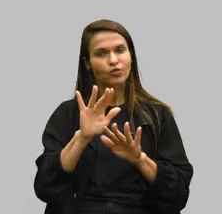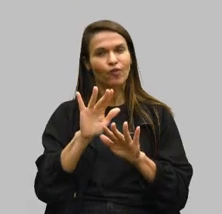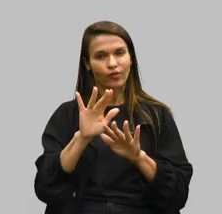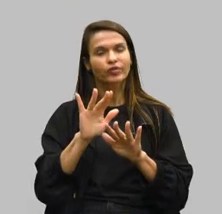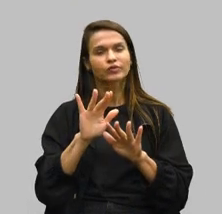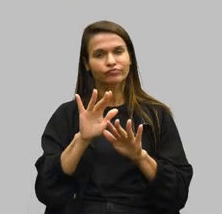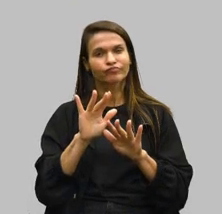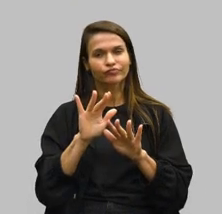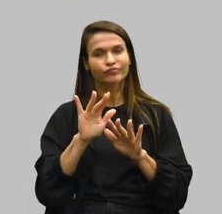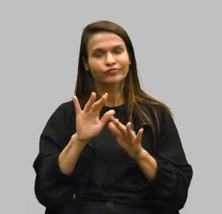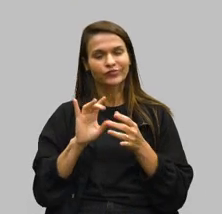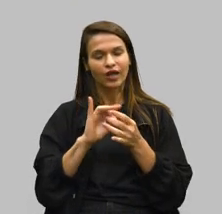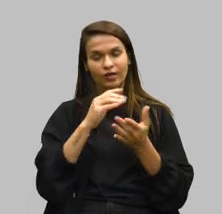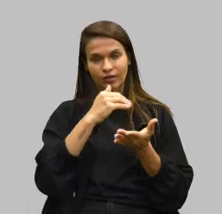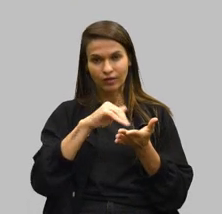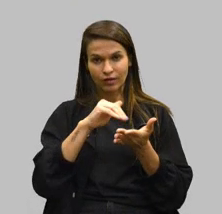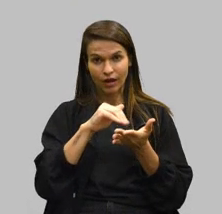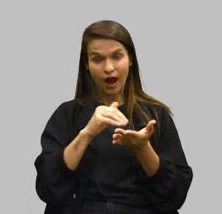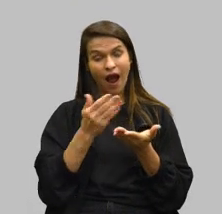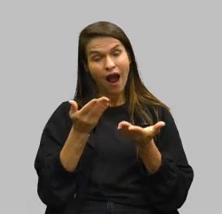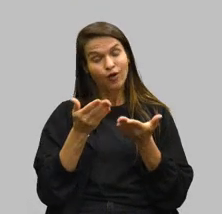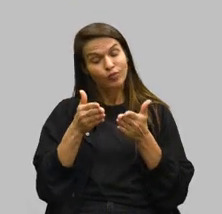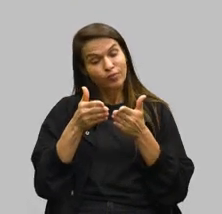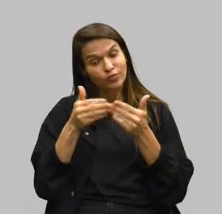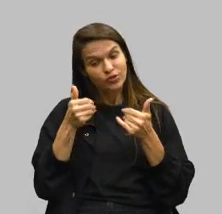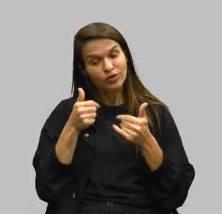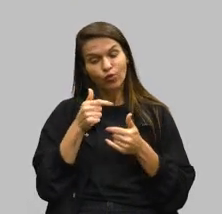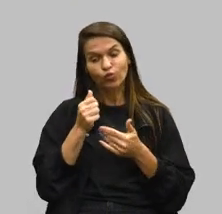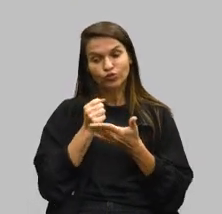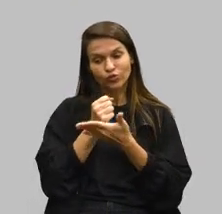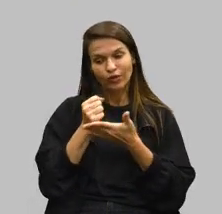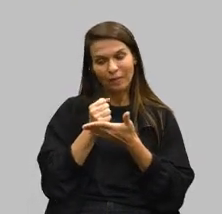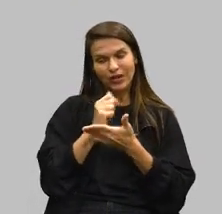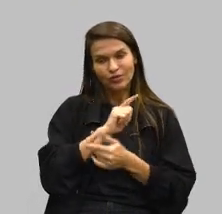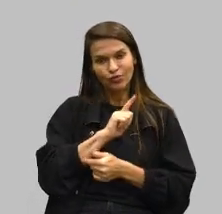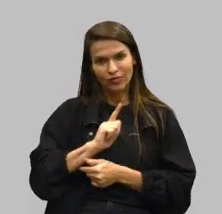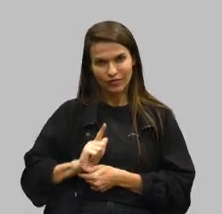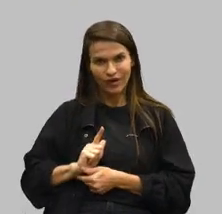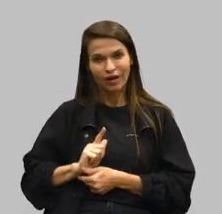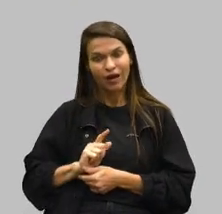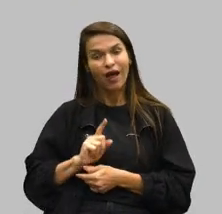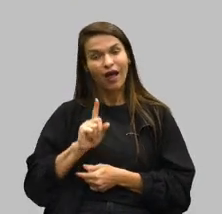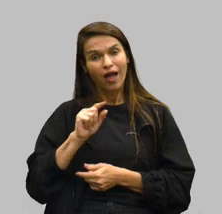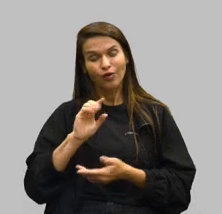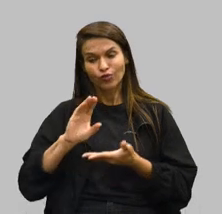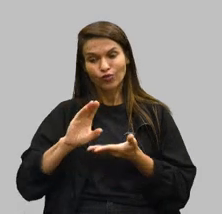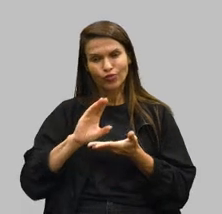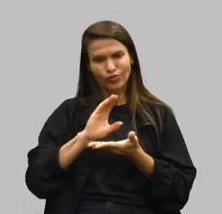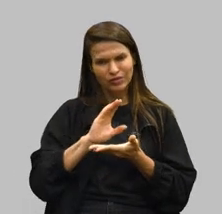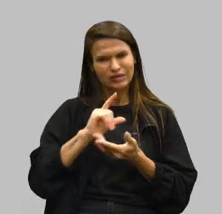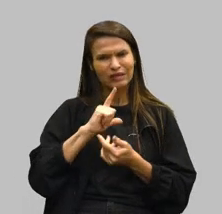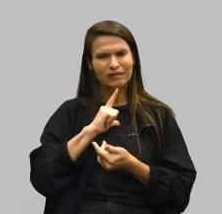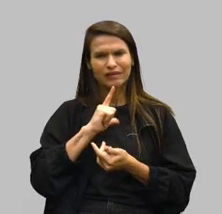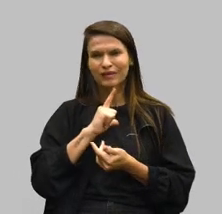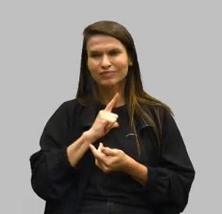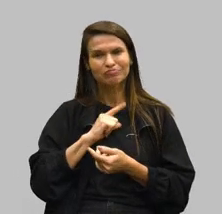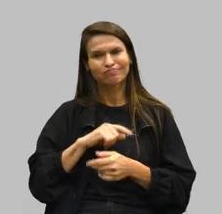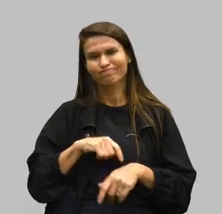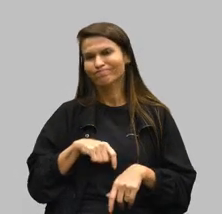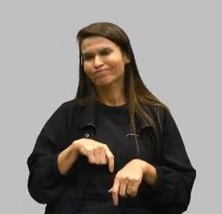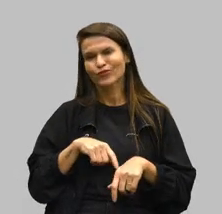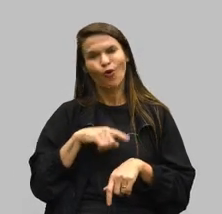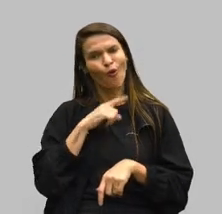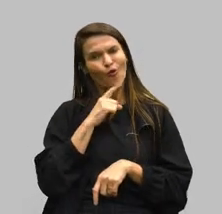pasta agora o apelo eu que sou da base do governo é que o recurso que você tem lá não se dá para fazer muita